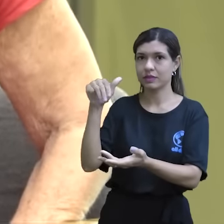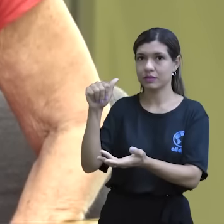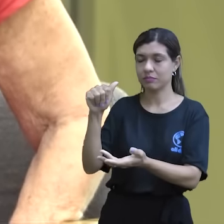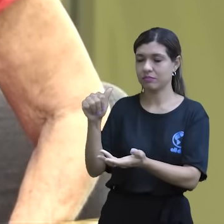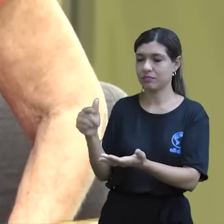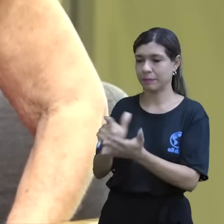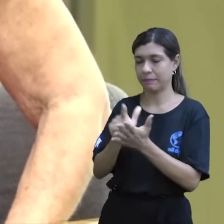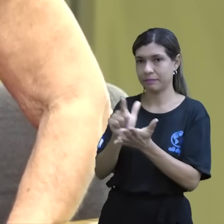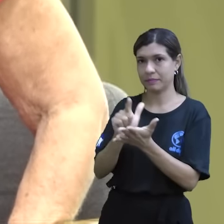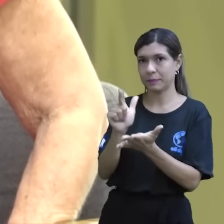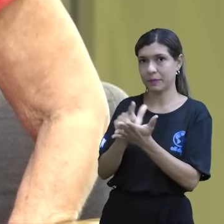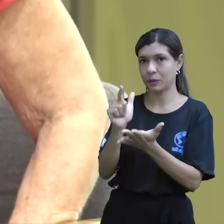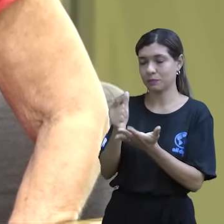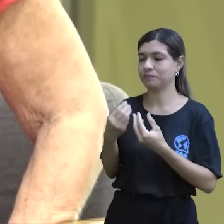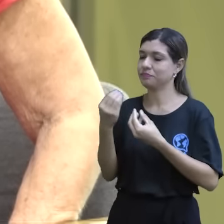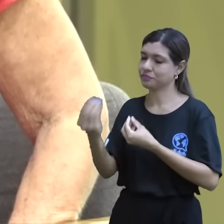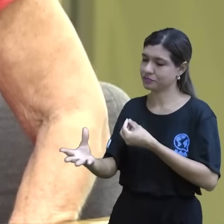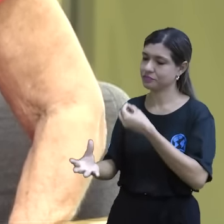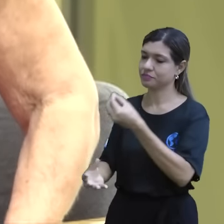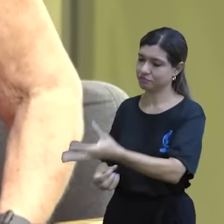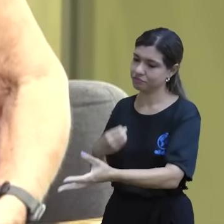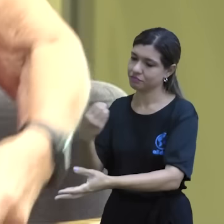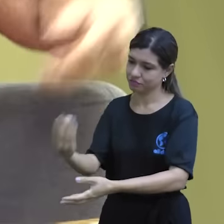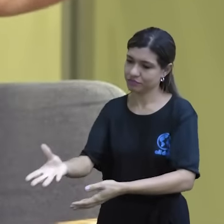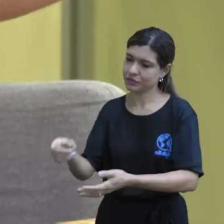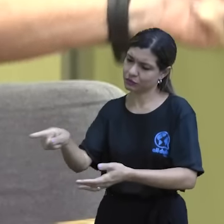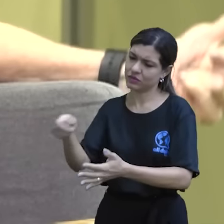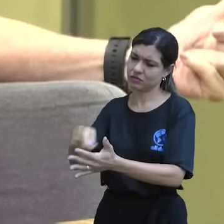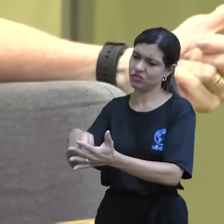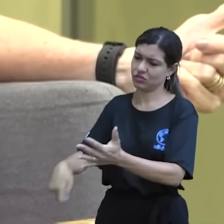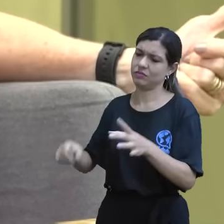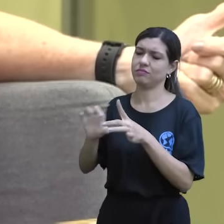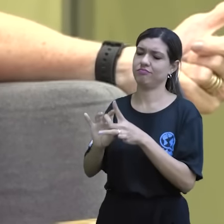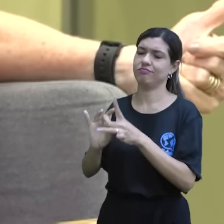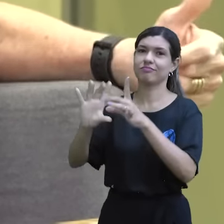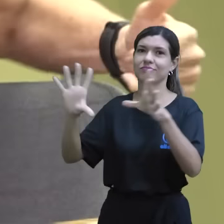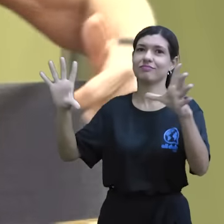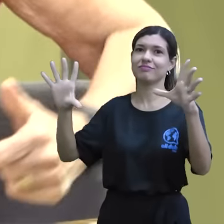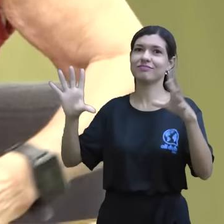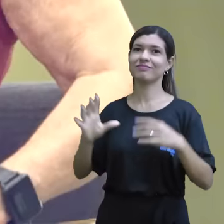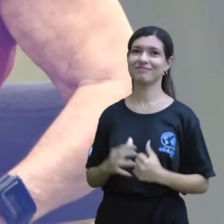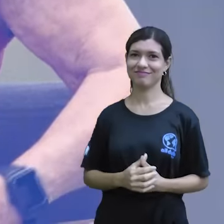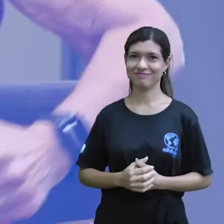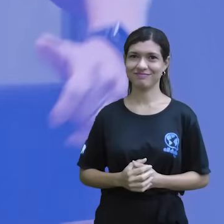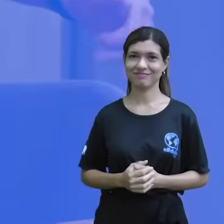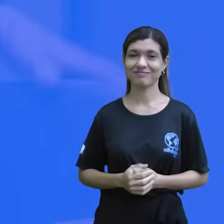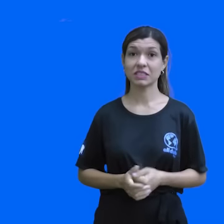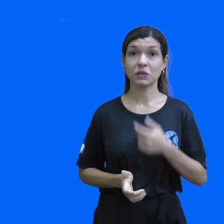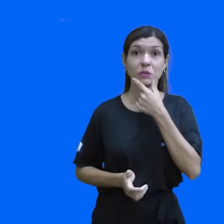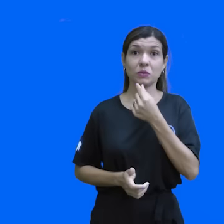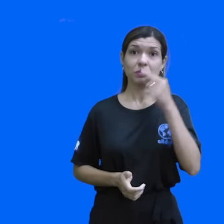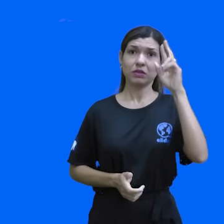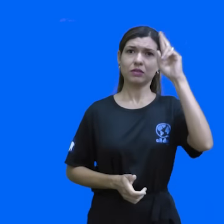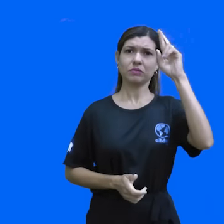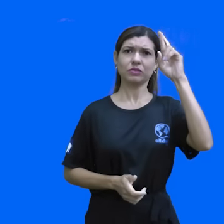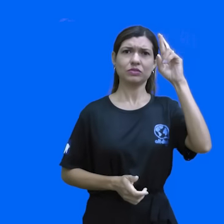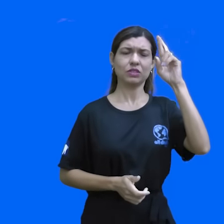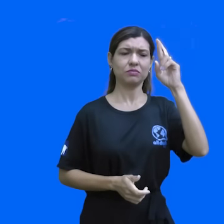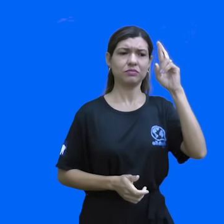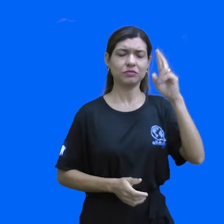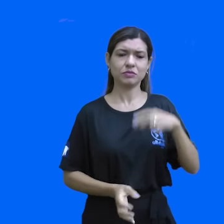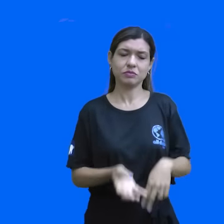ele era inteligente, que coisa fotografar. São fotografias muito bonitas. Essa é de 19, pode virar mais uma?